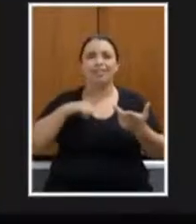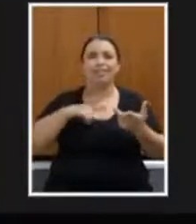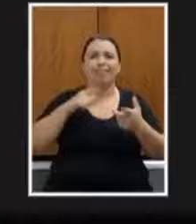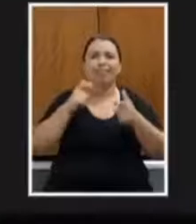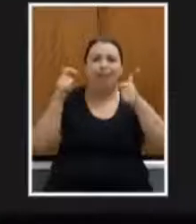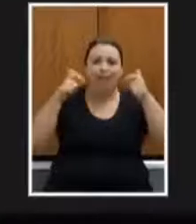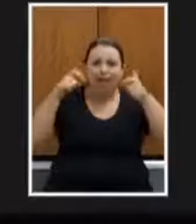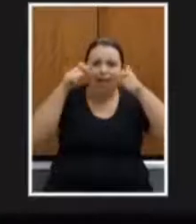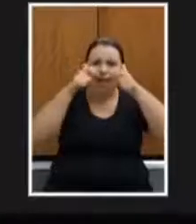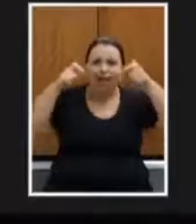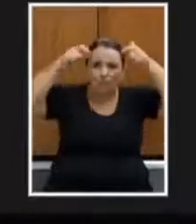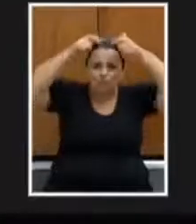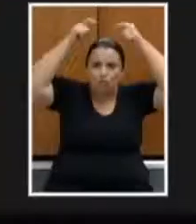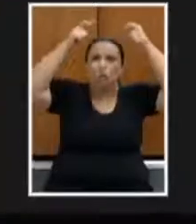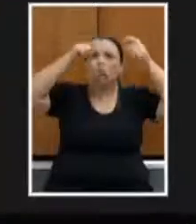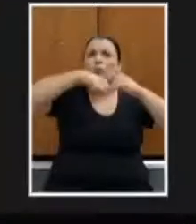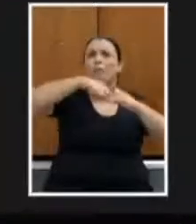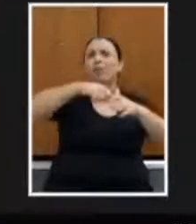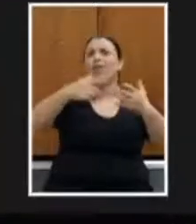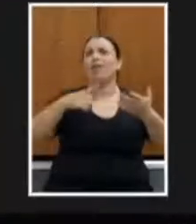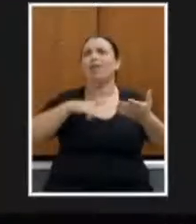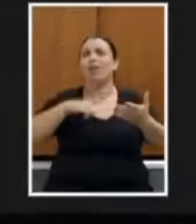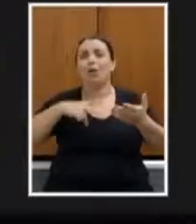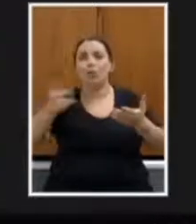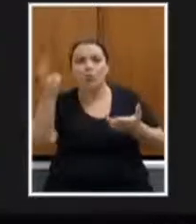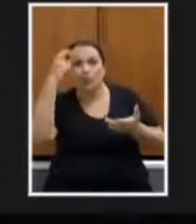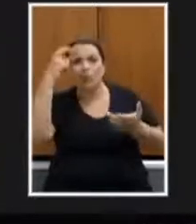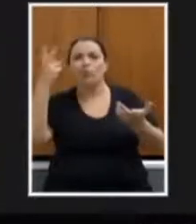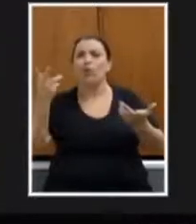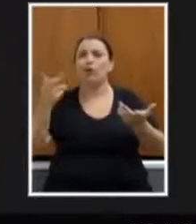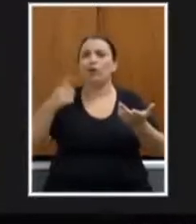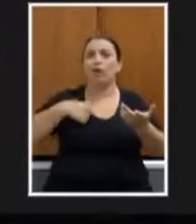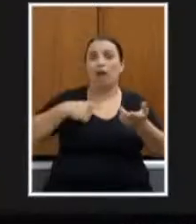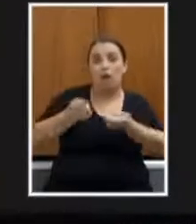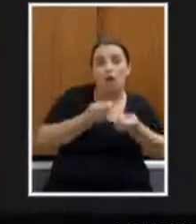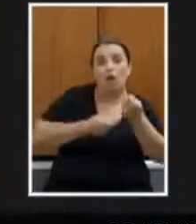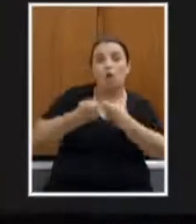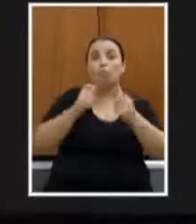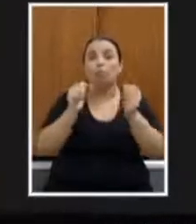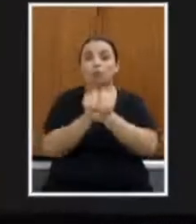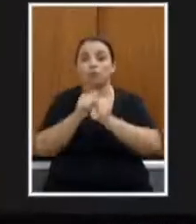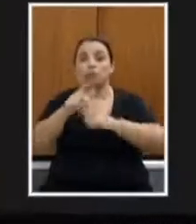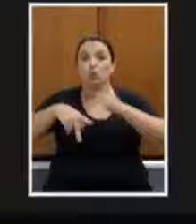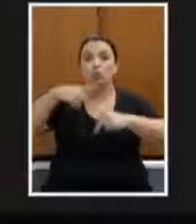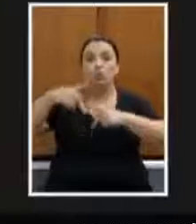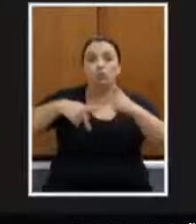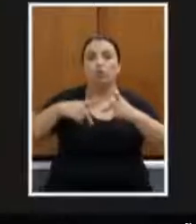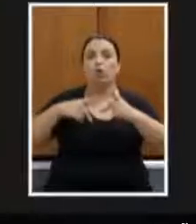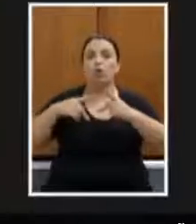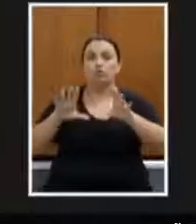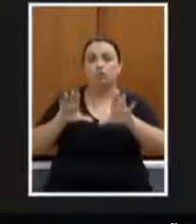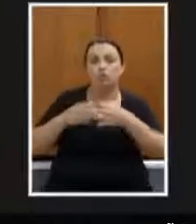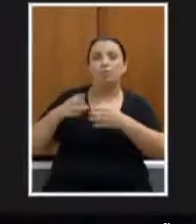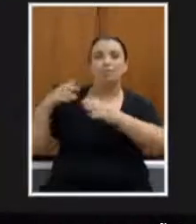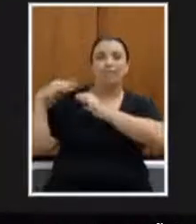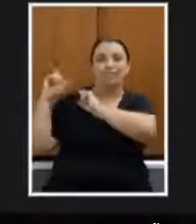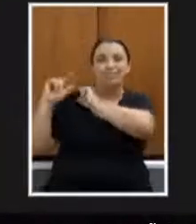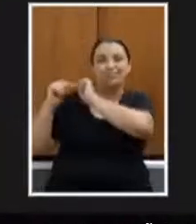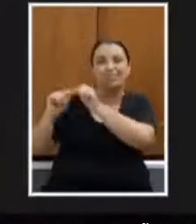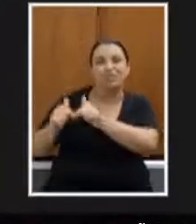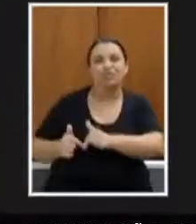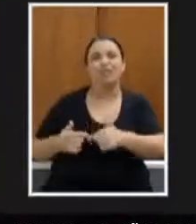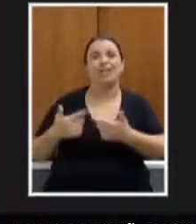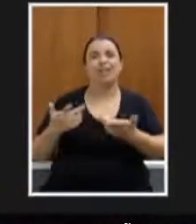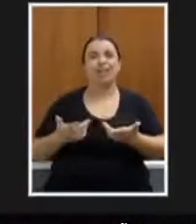e basear toda essa forma de fazer economia com os povos, com as comunidades tradicionais, com as pessoas do